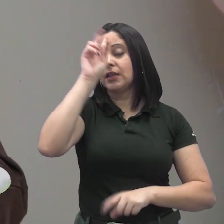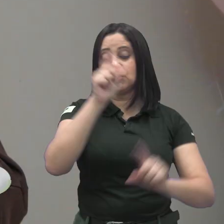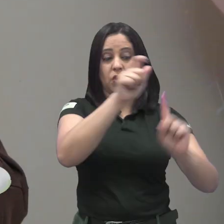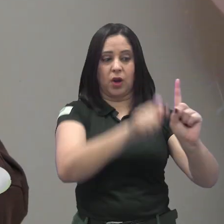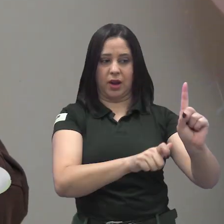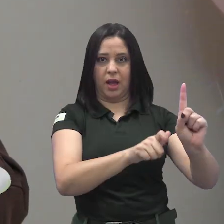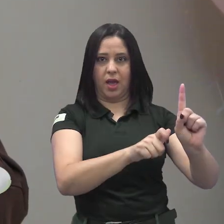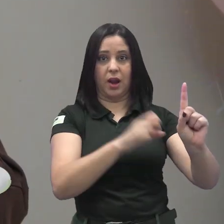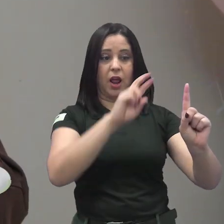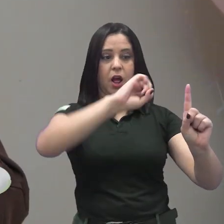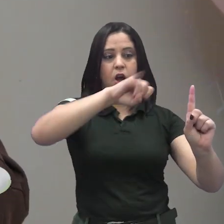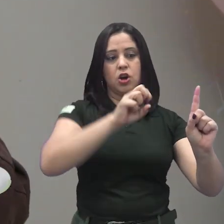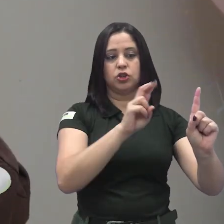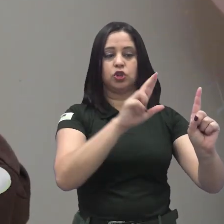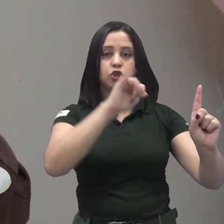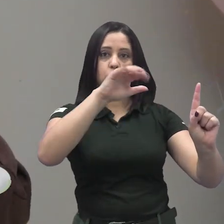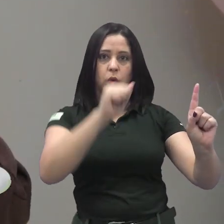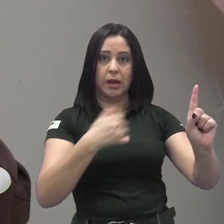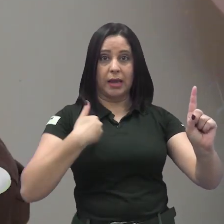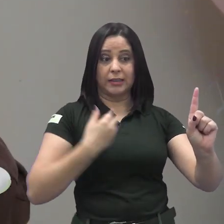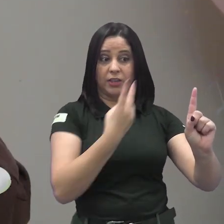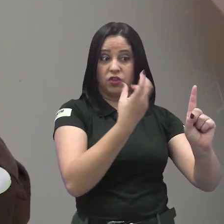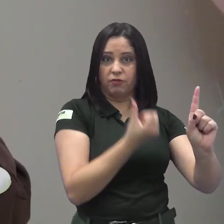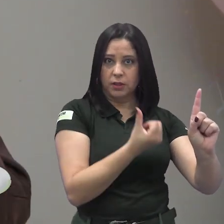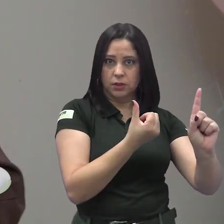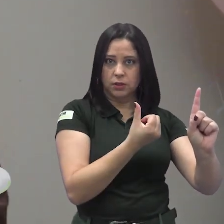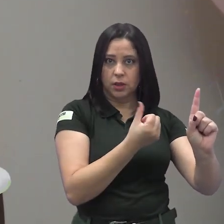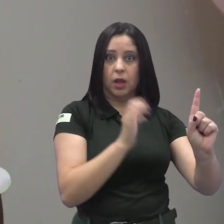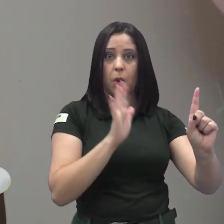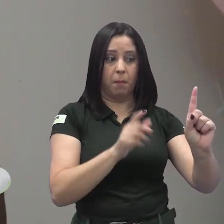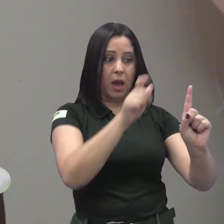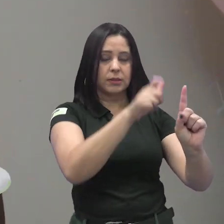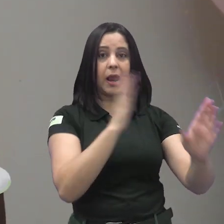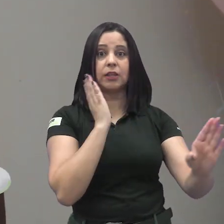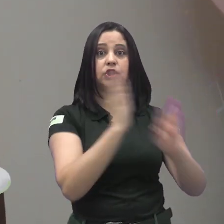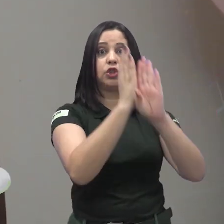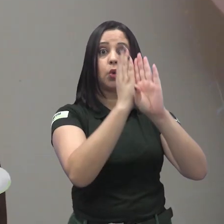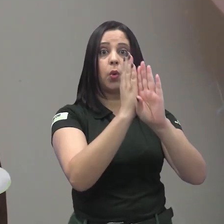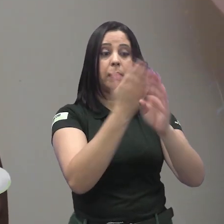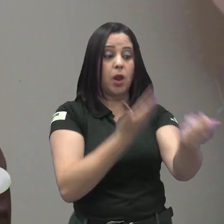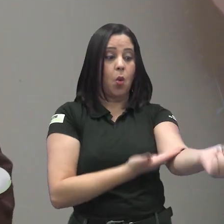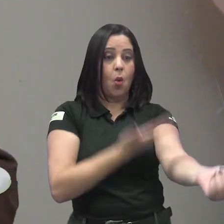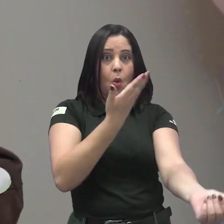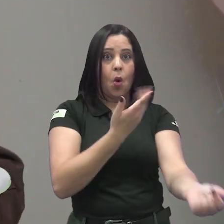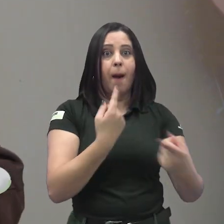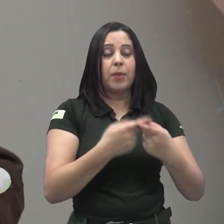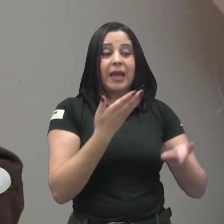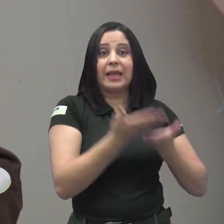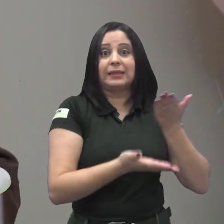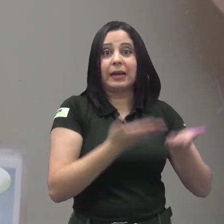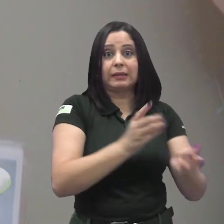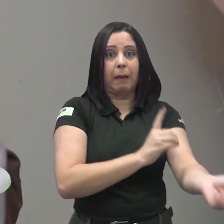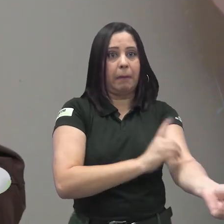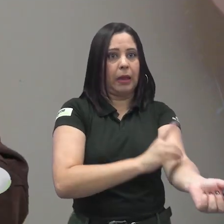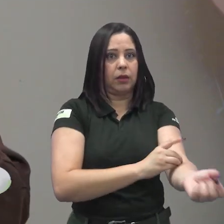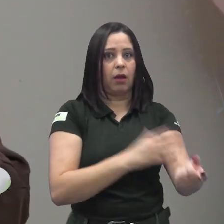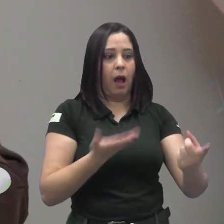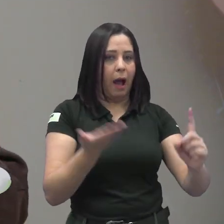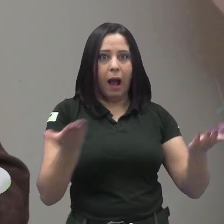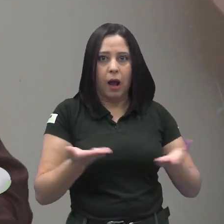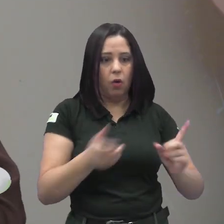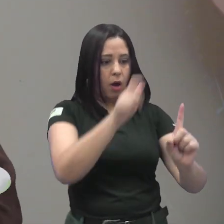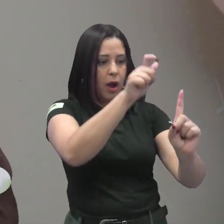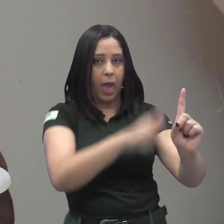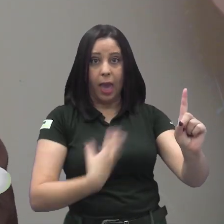uma jovem de 25 anos que descobriu a doença durante o tratamento de diabetes e precisou mudar completamente